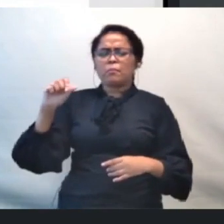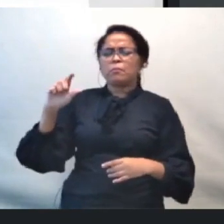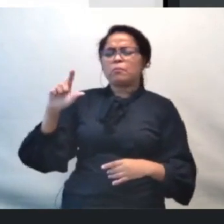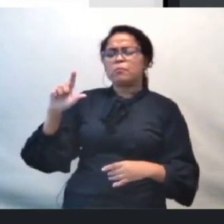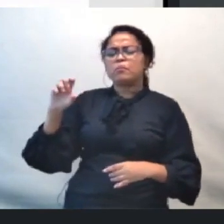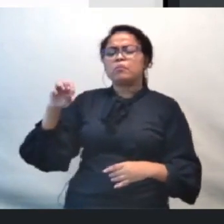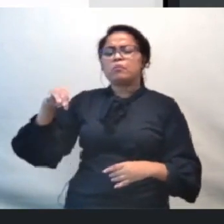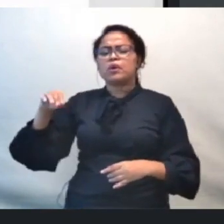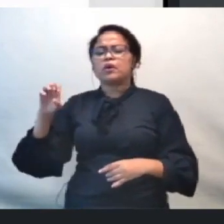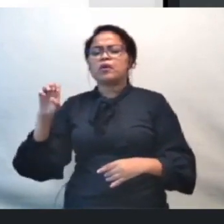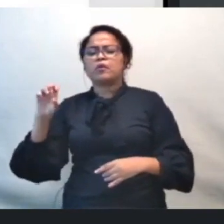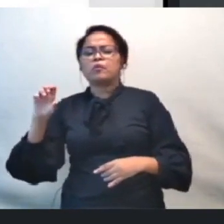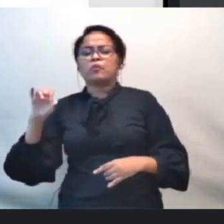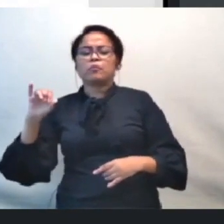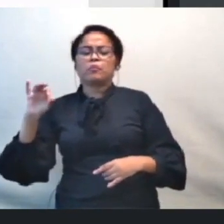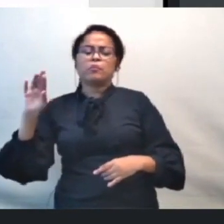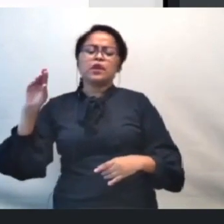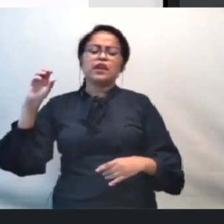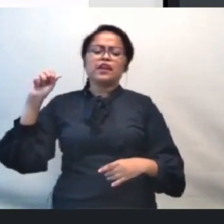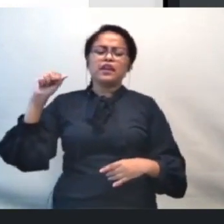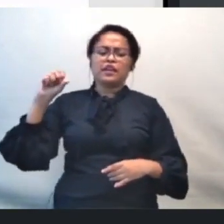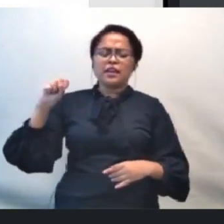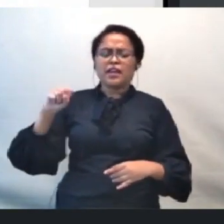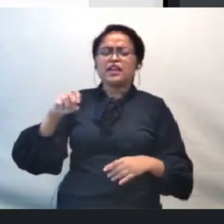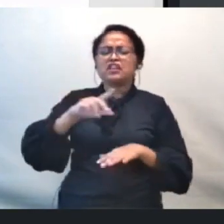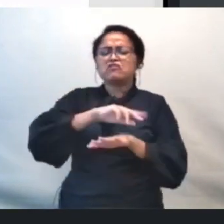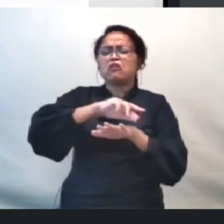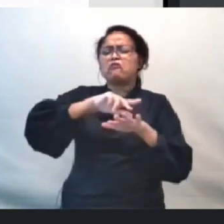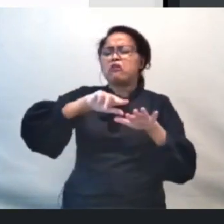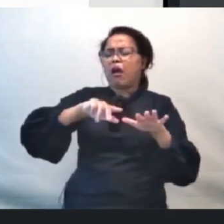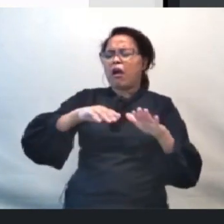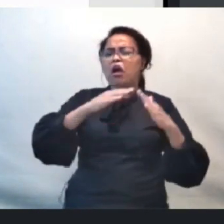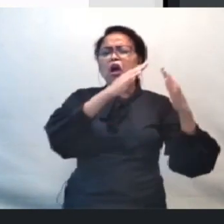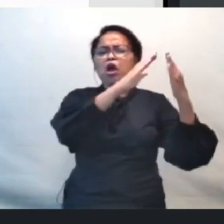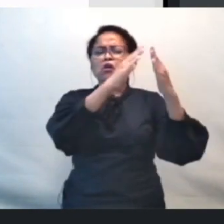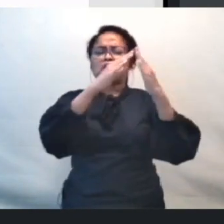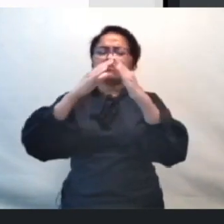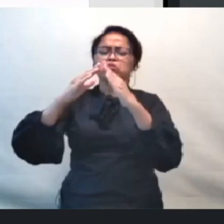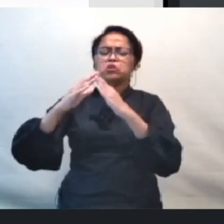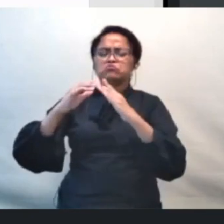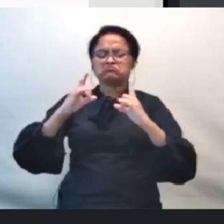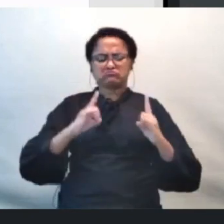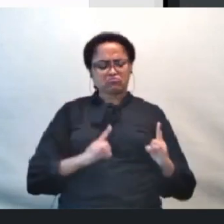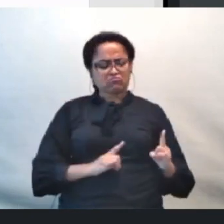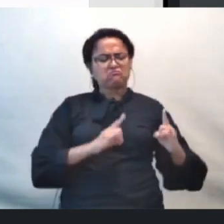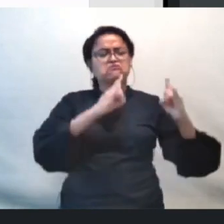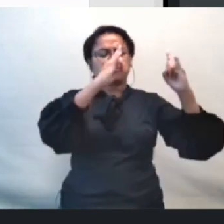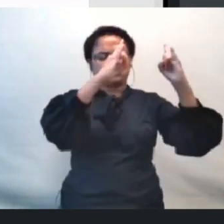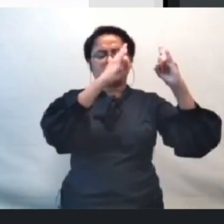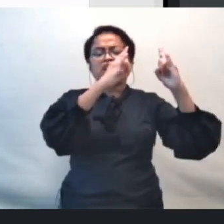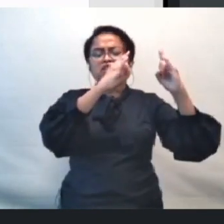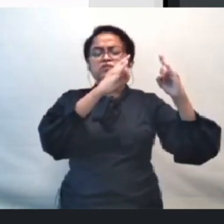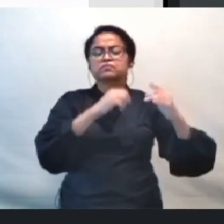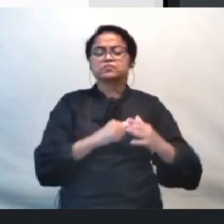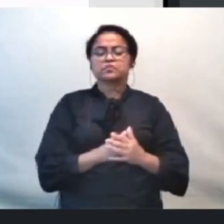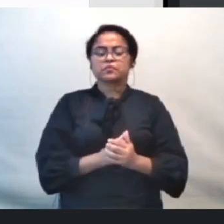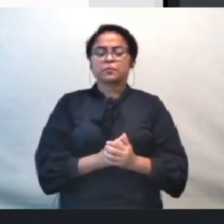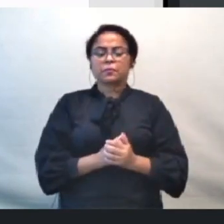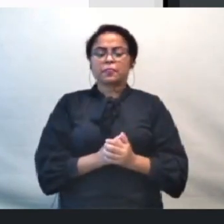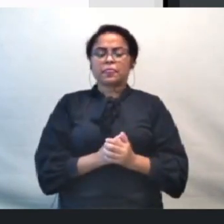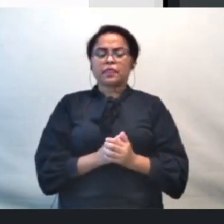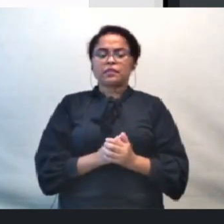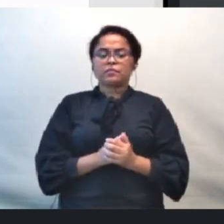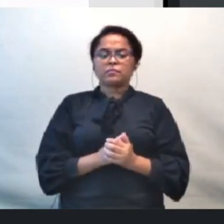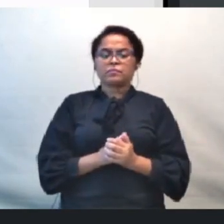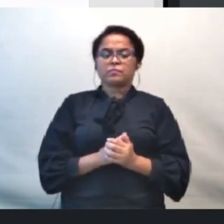Mangabeiras, Palmeiras, Meire do Vale e Palmeiras. Temos aí a quantidade de unidades por